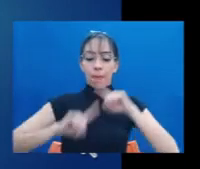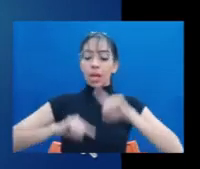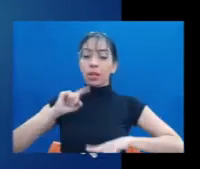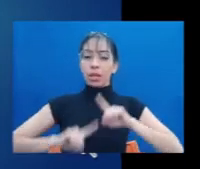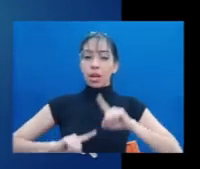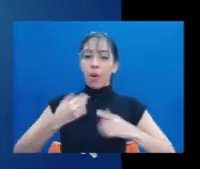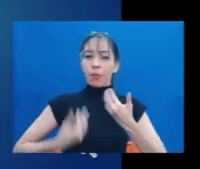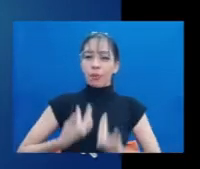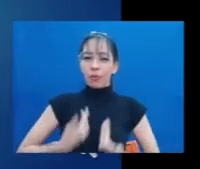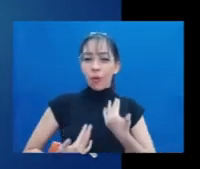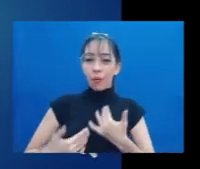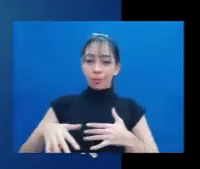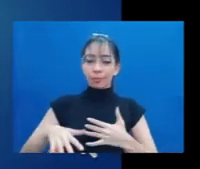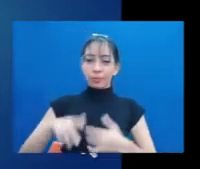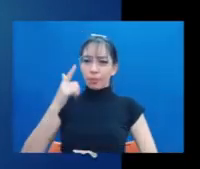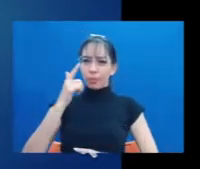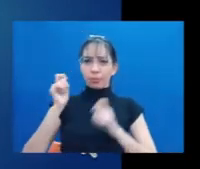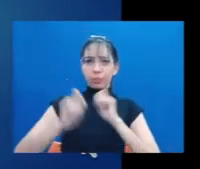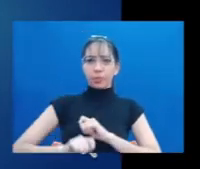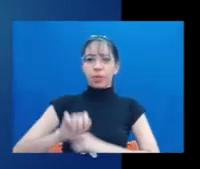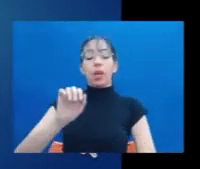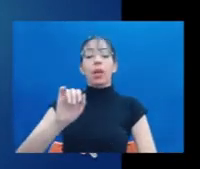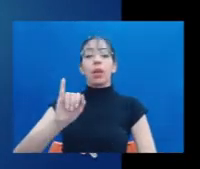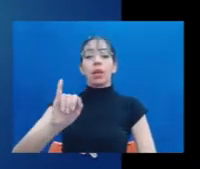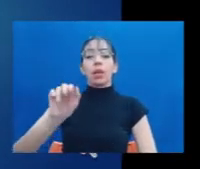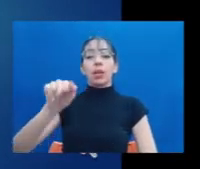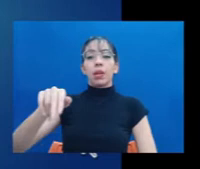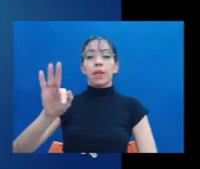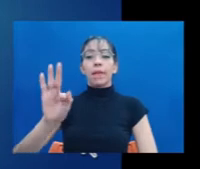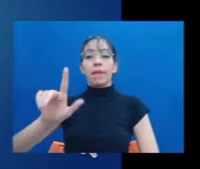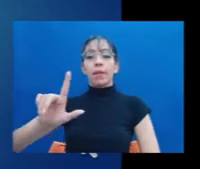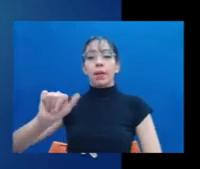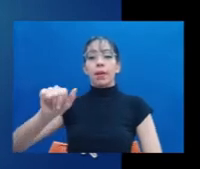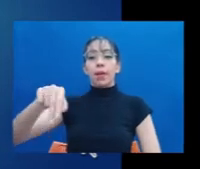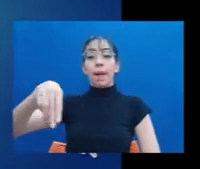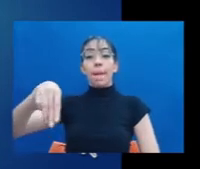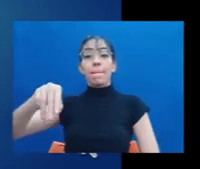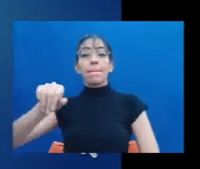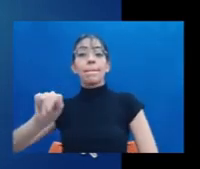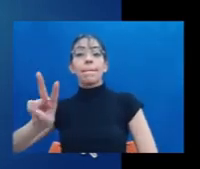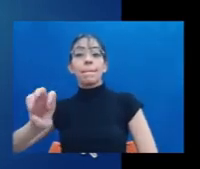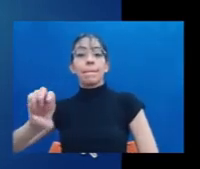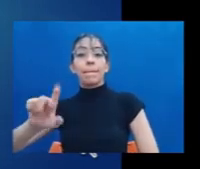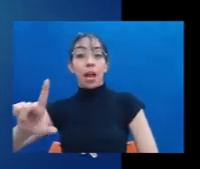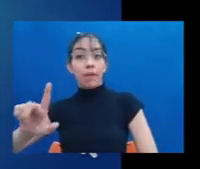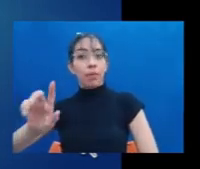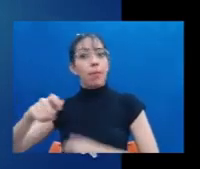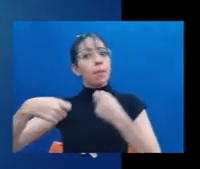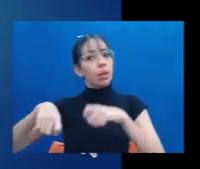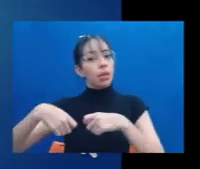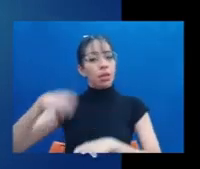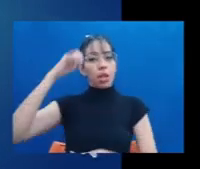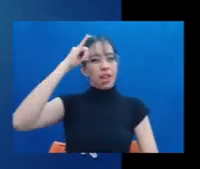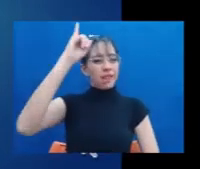inflamável. Infelizmente, a gente vê hoje em dia o jaleco mais comumente usado são esses jalecos de tecido sintético, que são altamente inflamáveis.